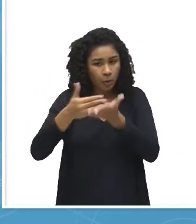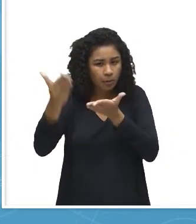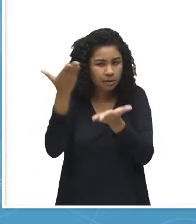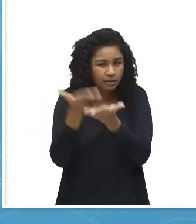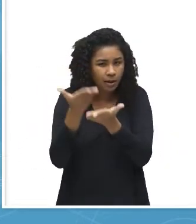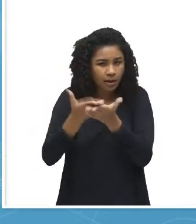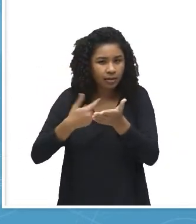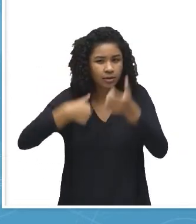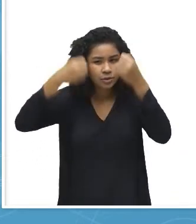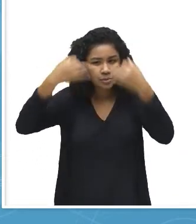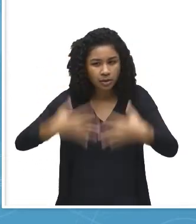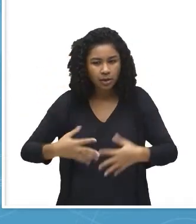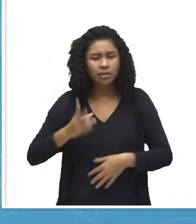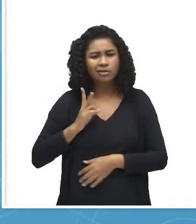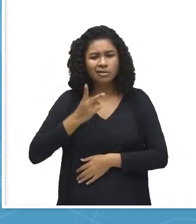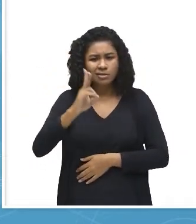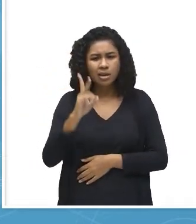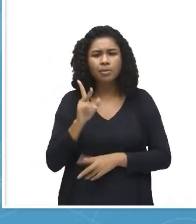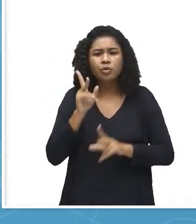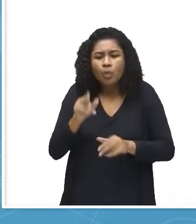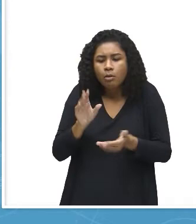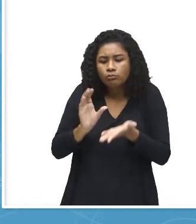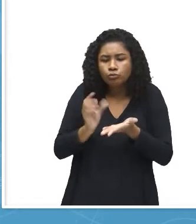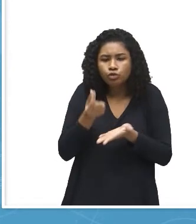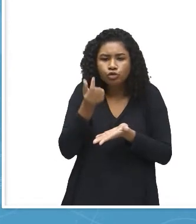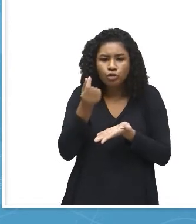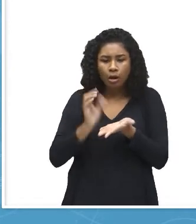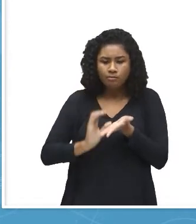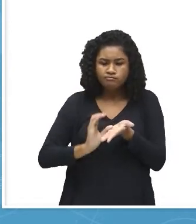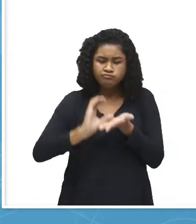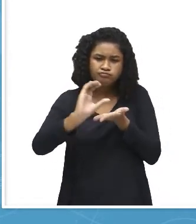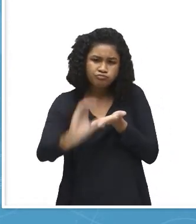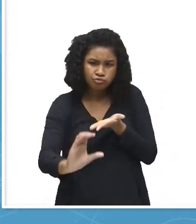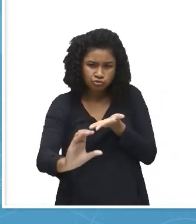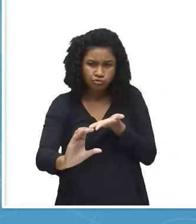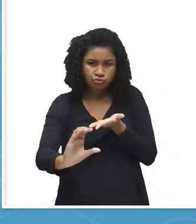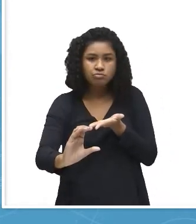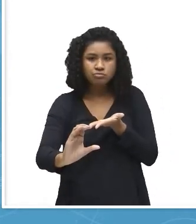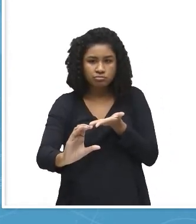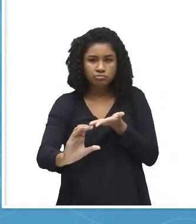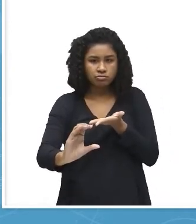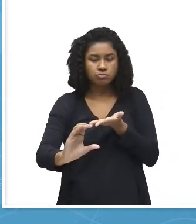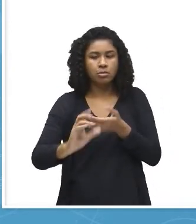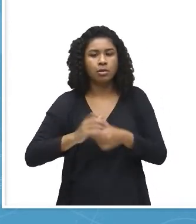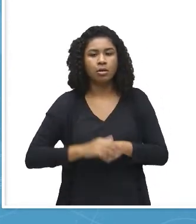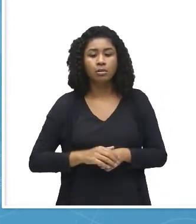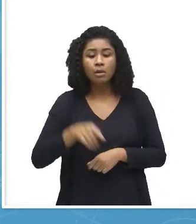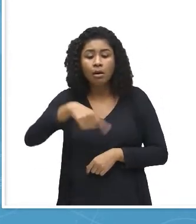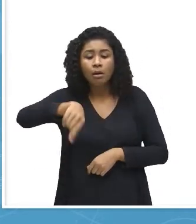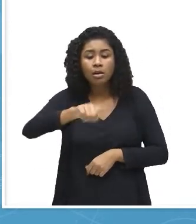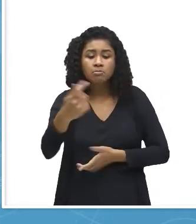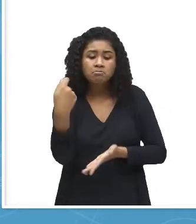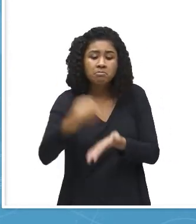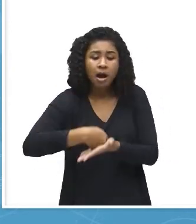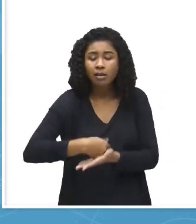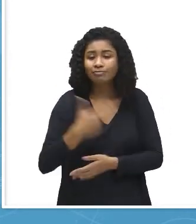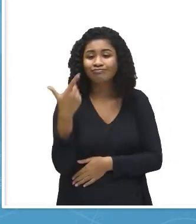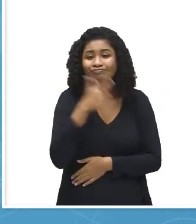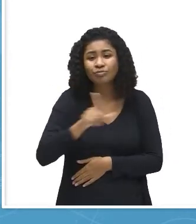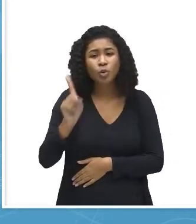de empréstimos. Você empresta dinheiro, a nação não tem condição de pagar, porque afinal de contas é uma